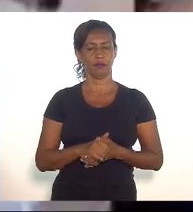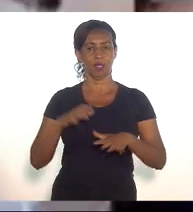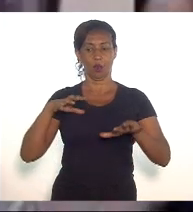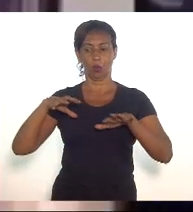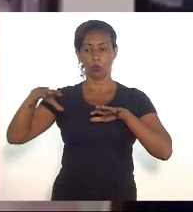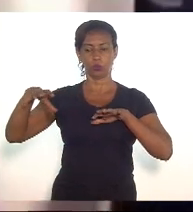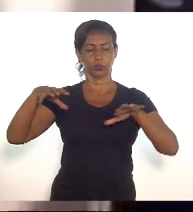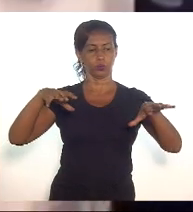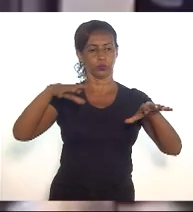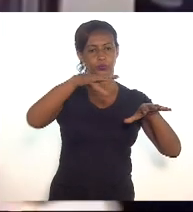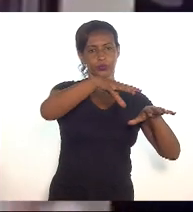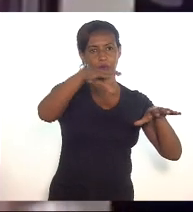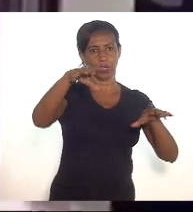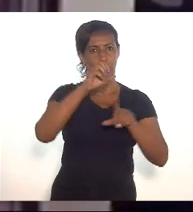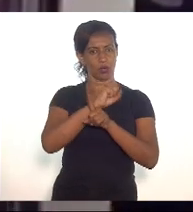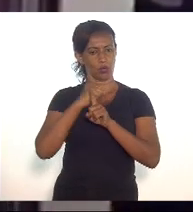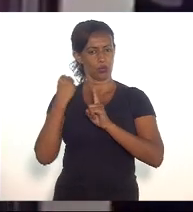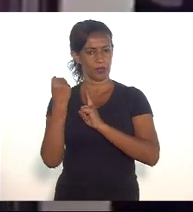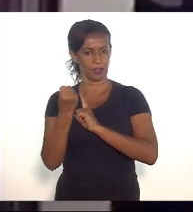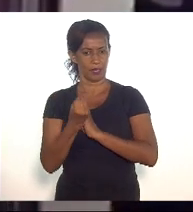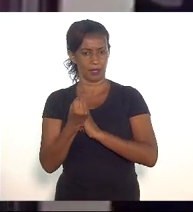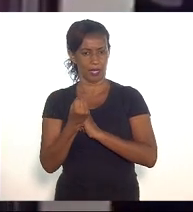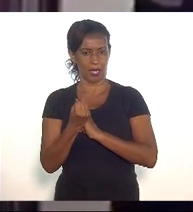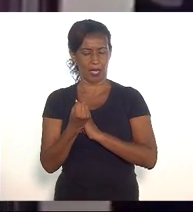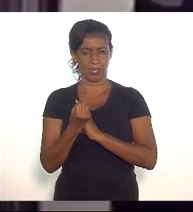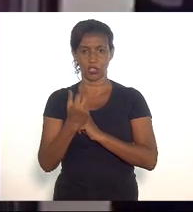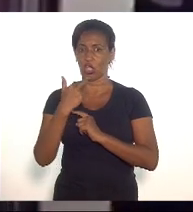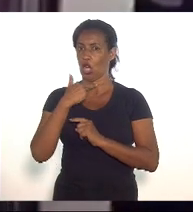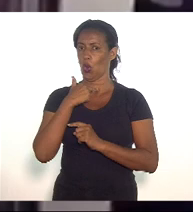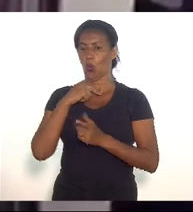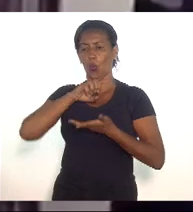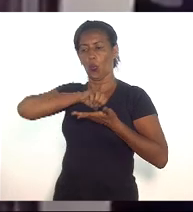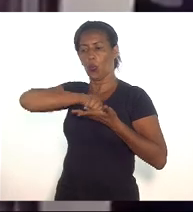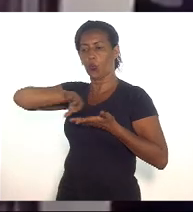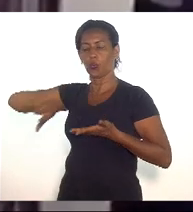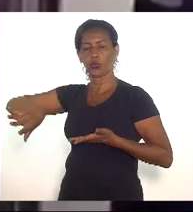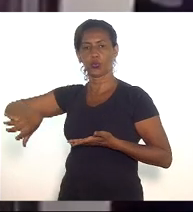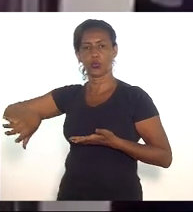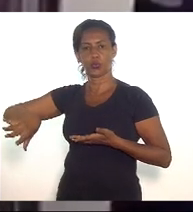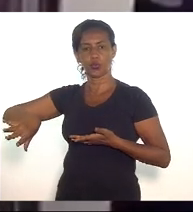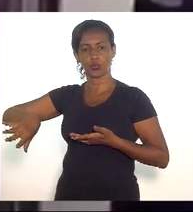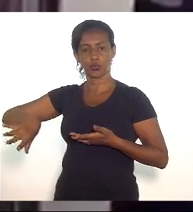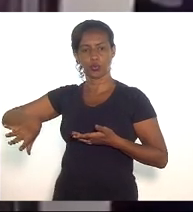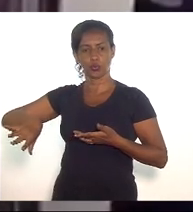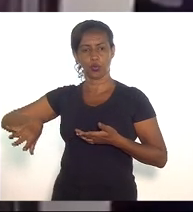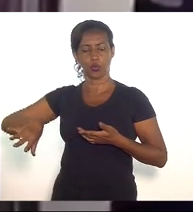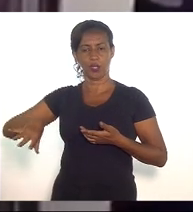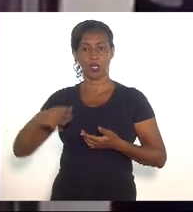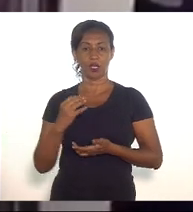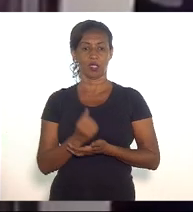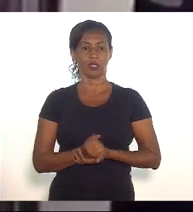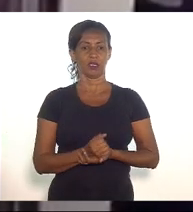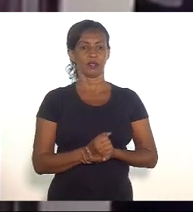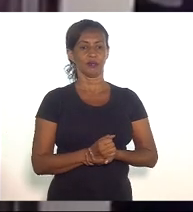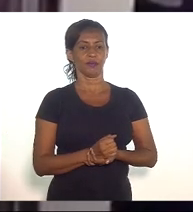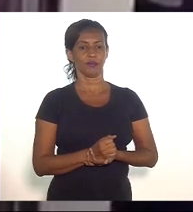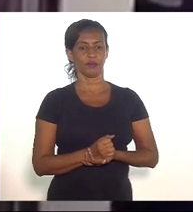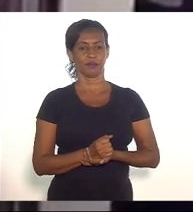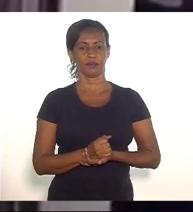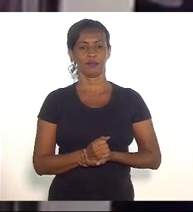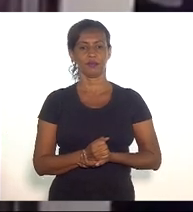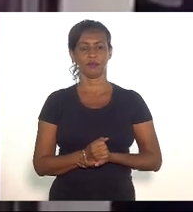setores da sociedade, sem excluir, serem chamados exatamente